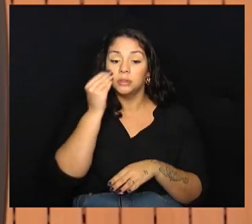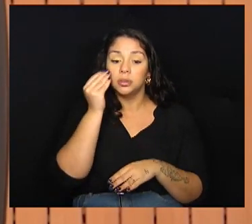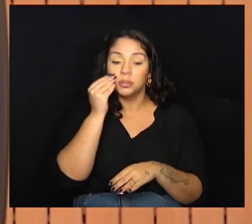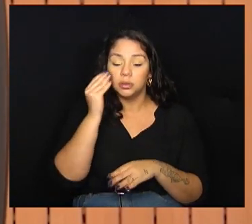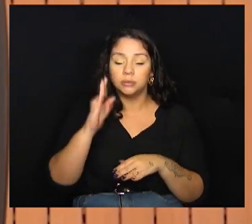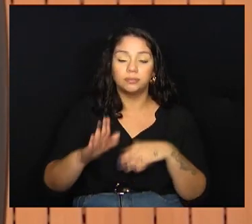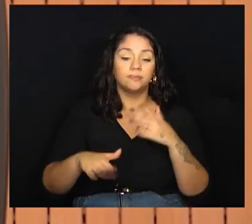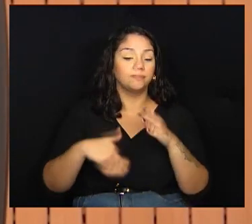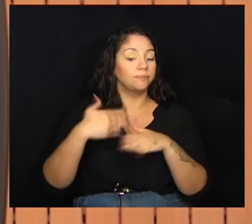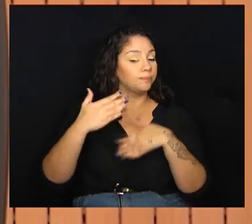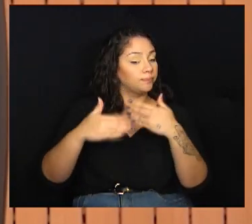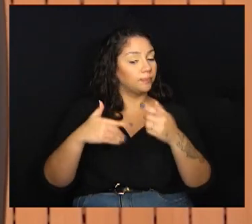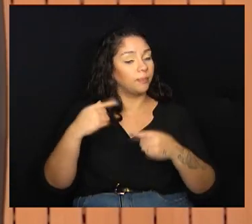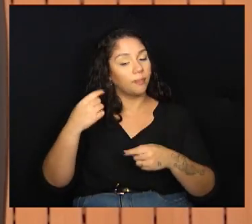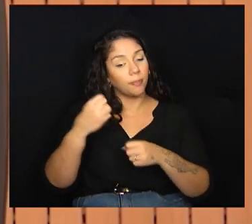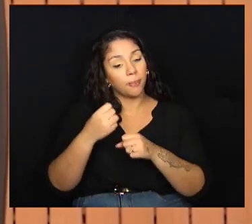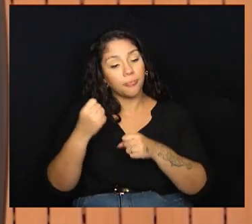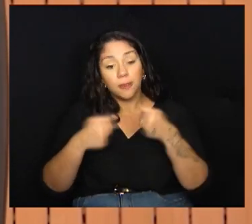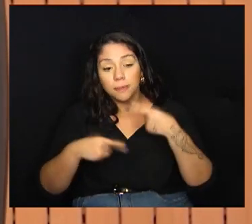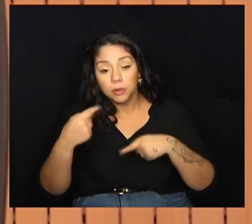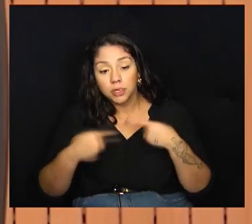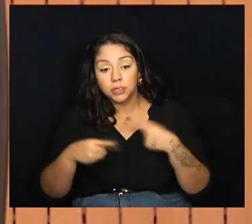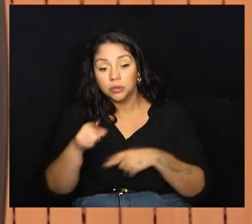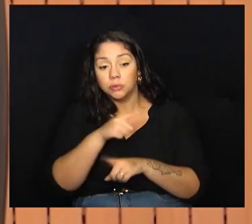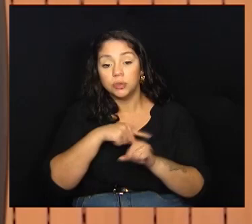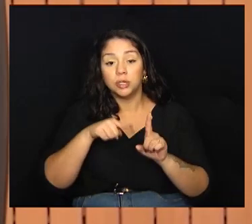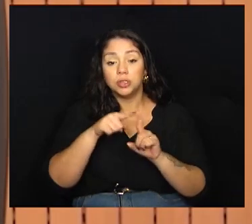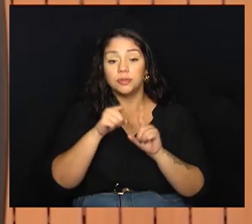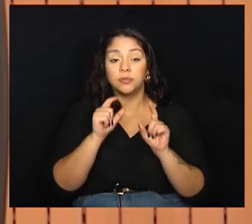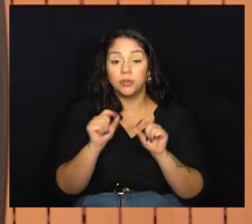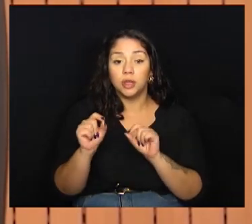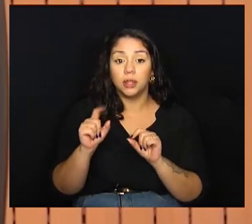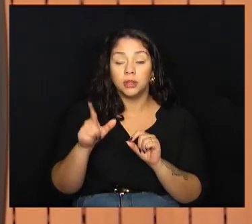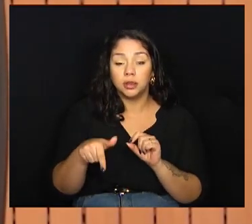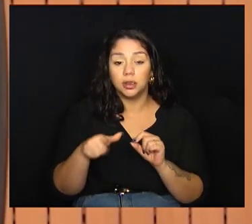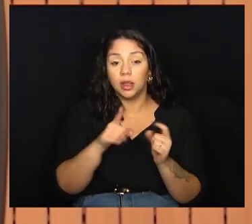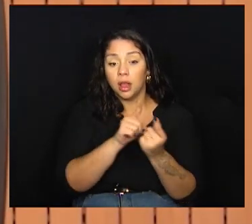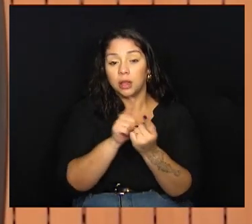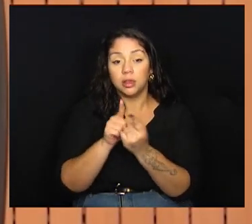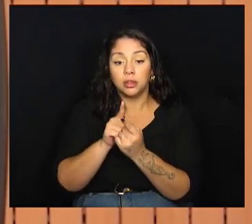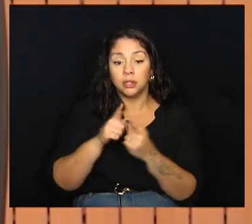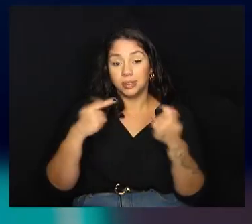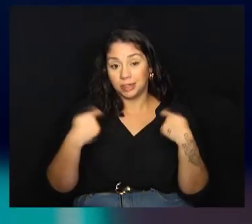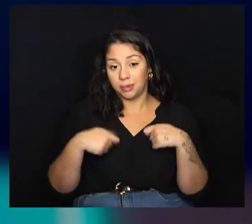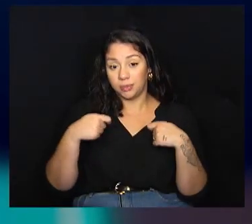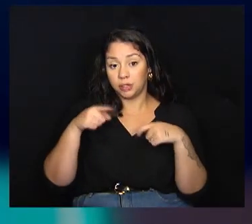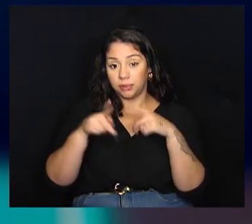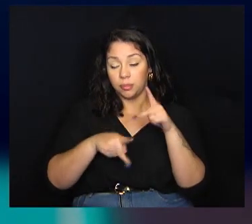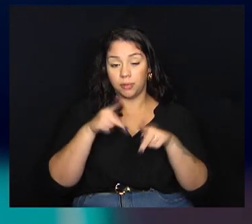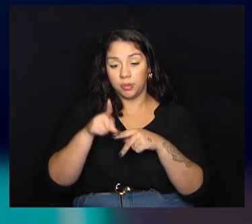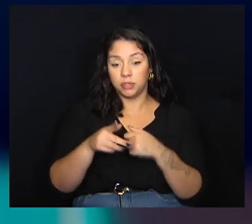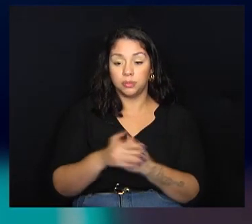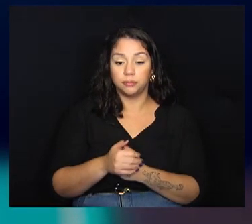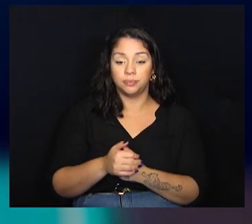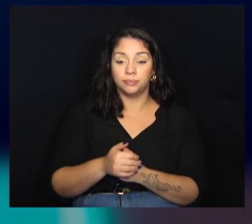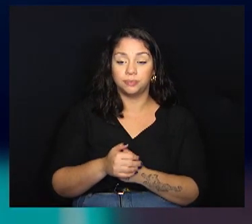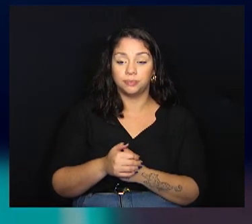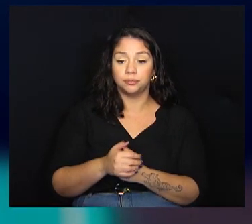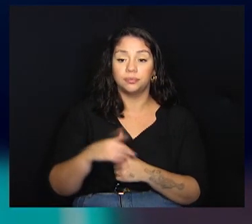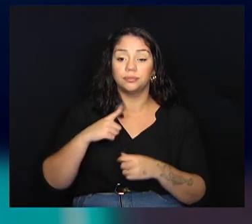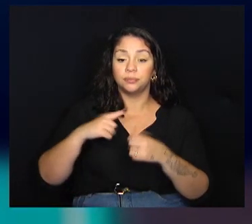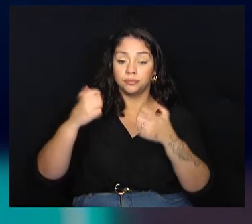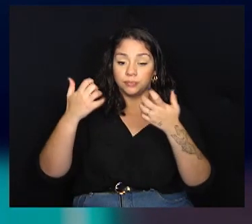construir políticas no sentido de atender a demanda desta população. Para falar dos